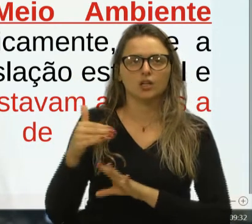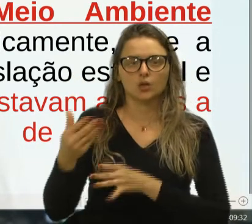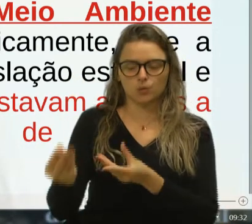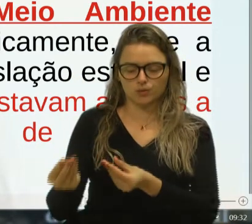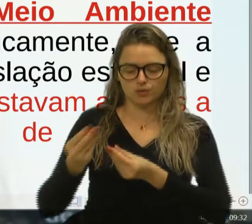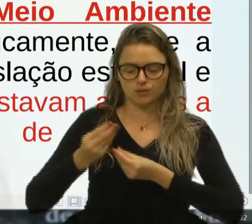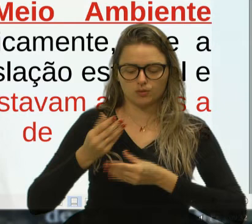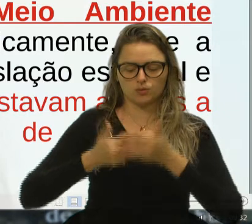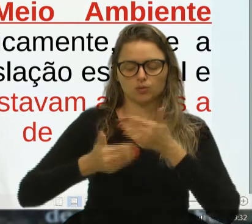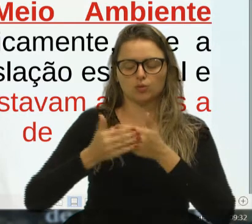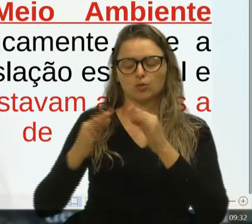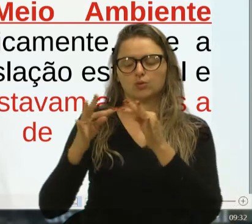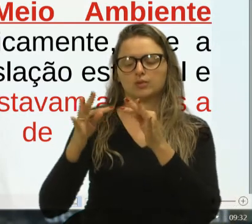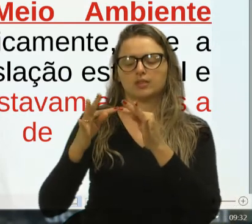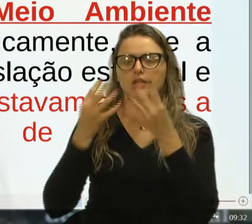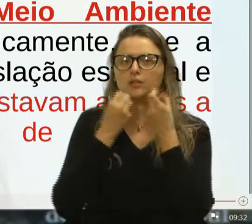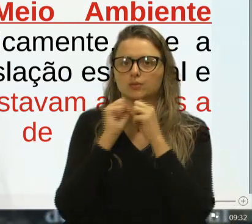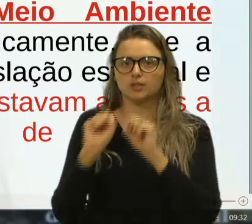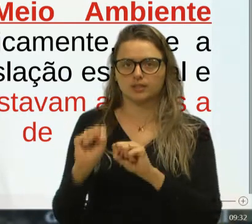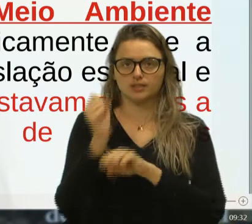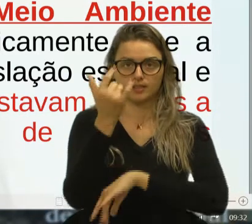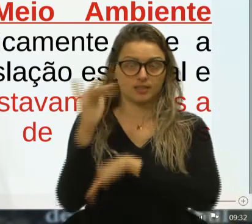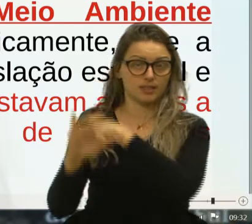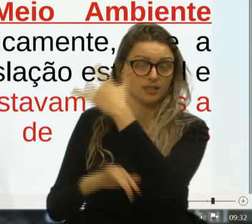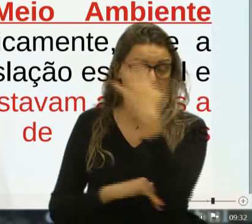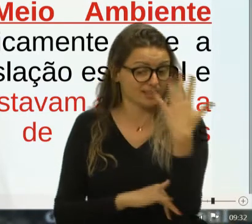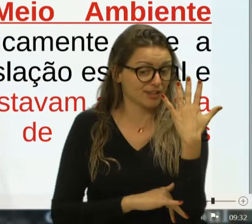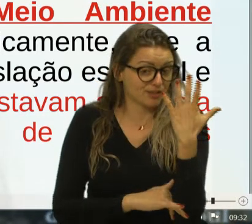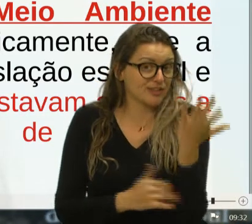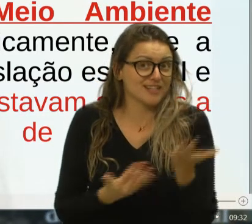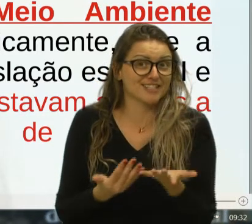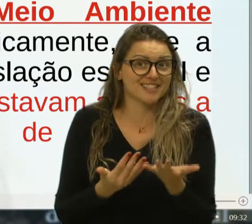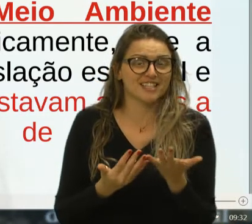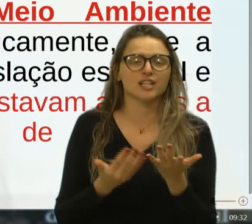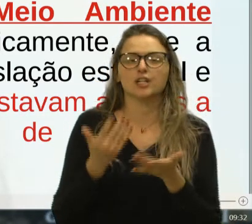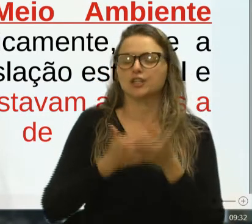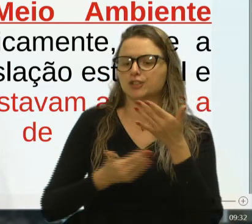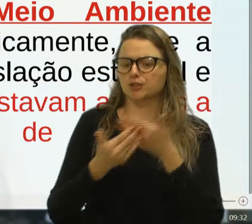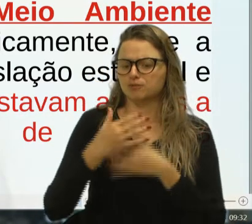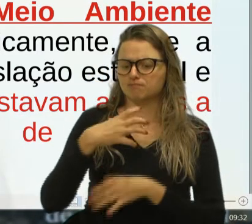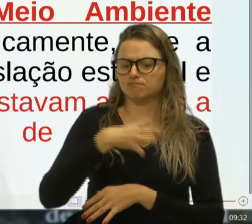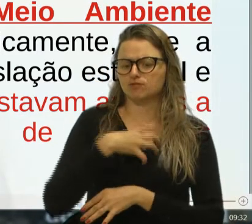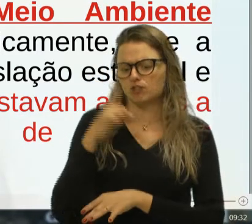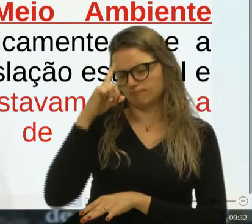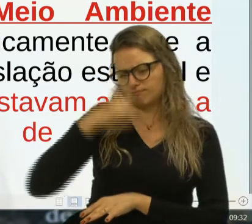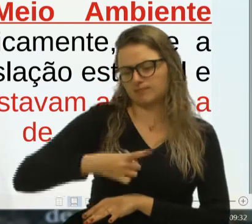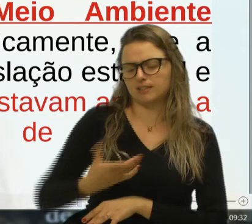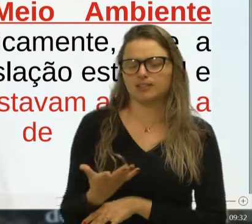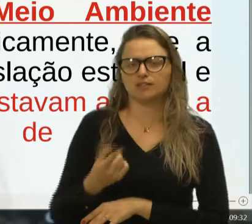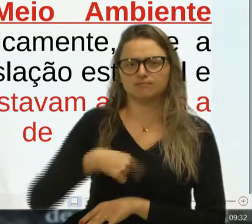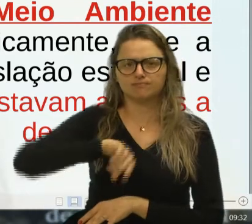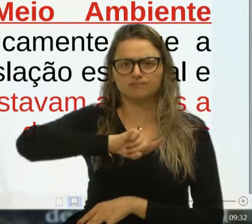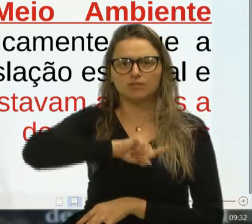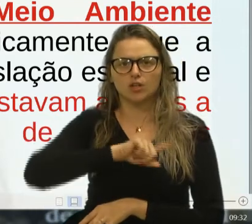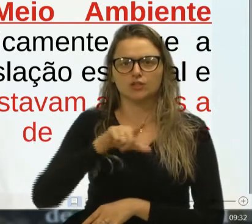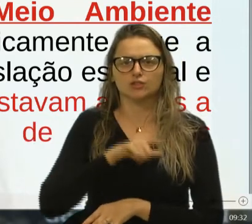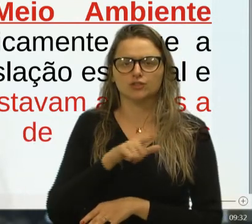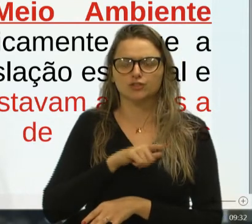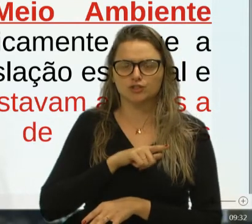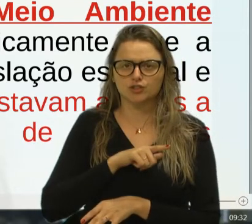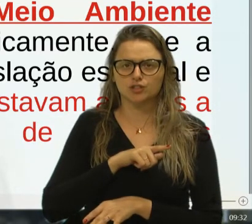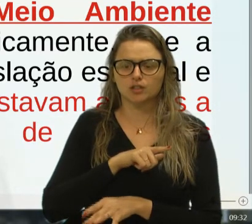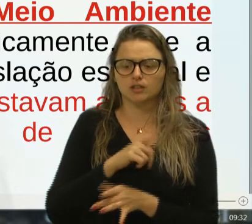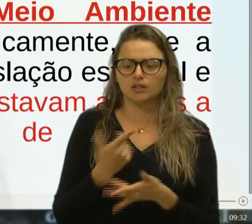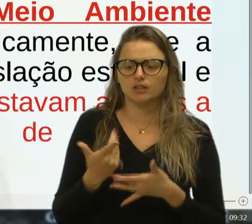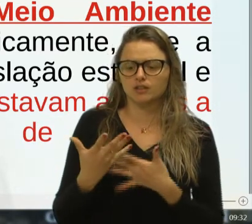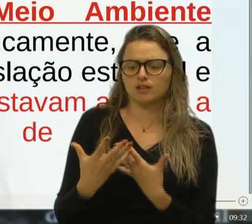os técnicos da Secretaria do Meio Ambiente, eles, de forma categórica, disseram que nós tínhamos que